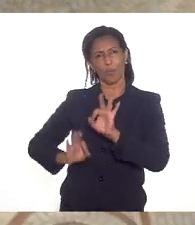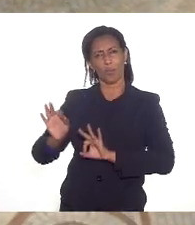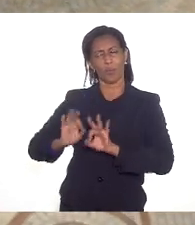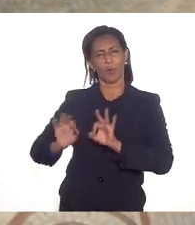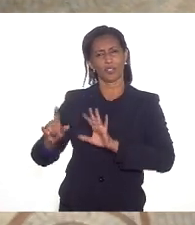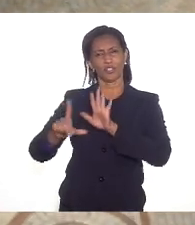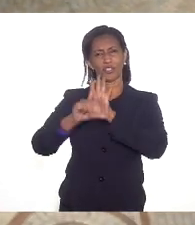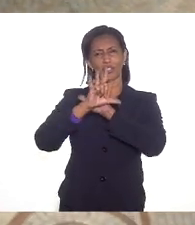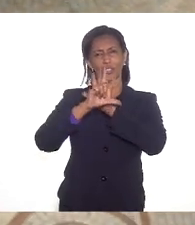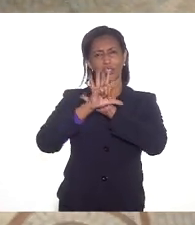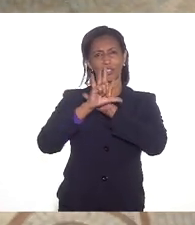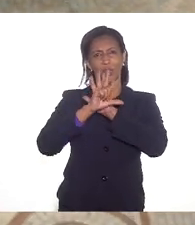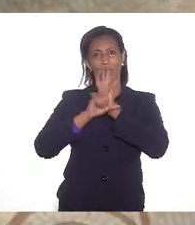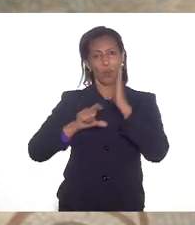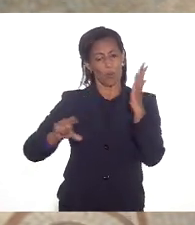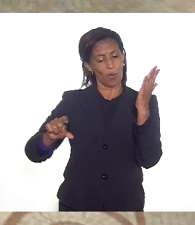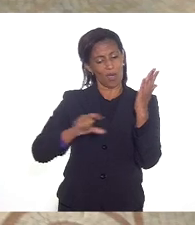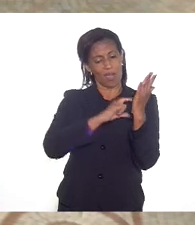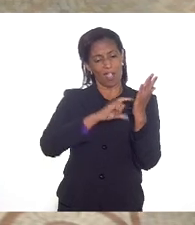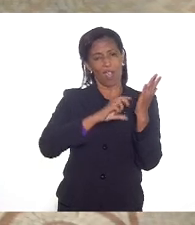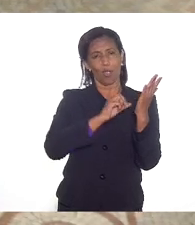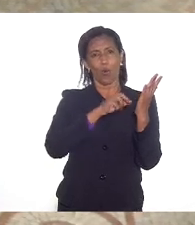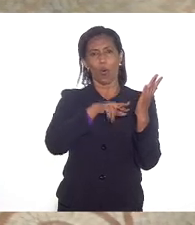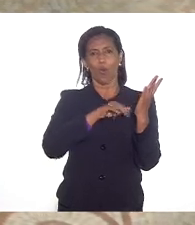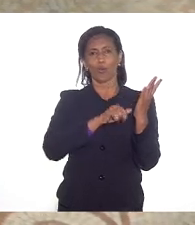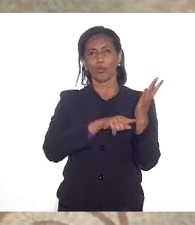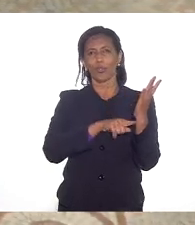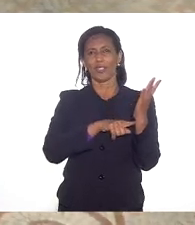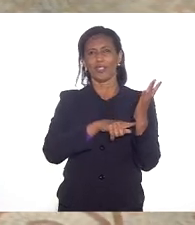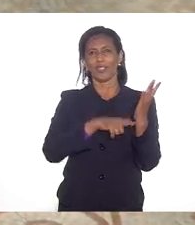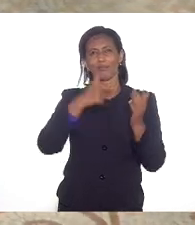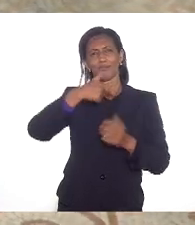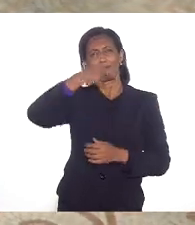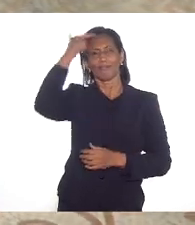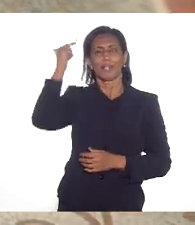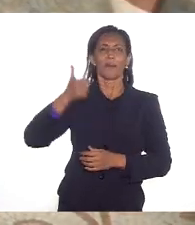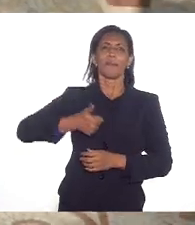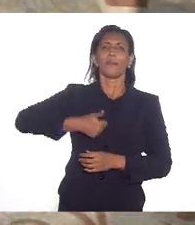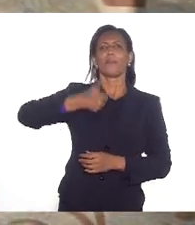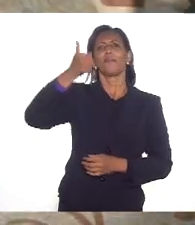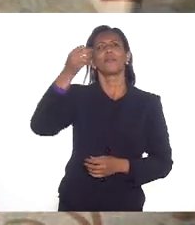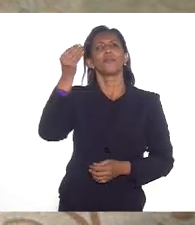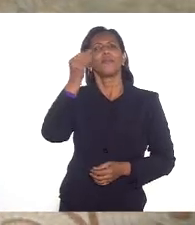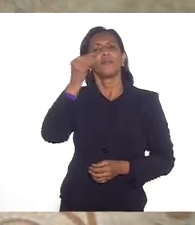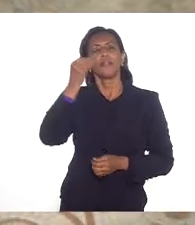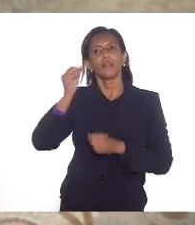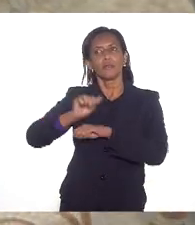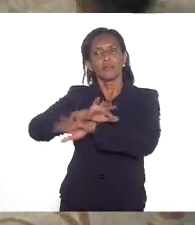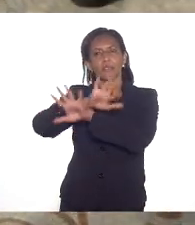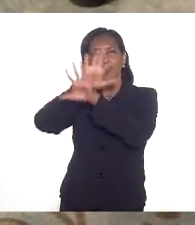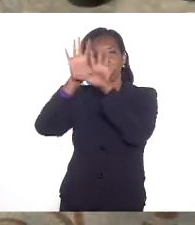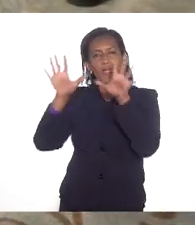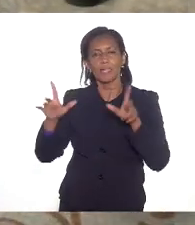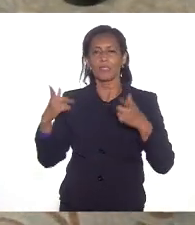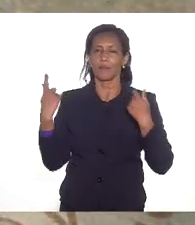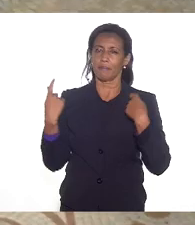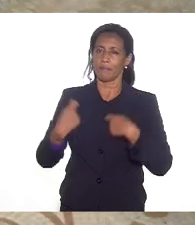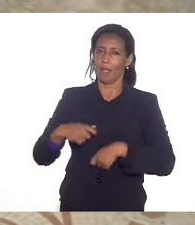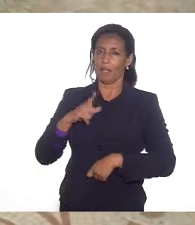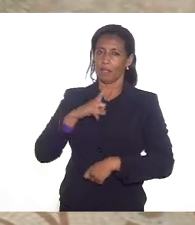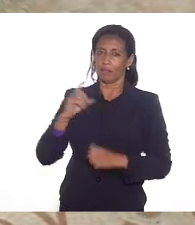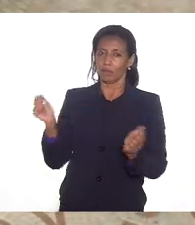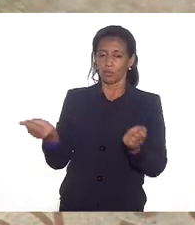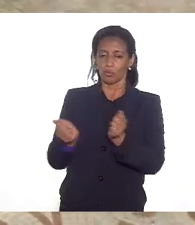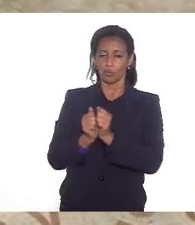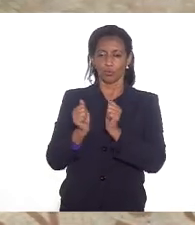com a com outra linha do deputado Luiz Paulo meu primeiro projeto sobre transparência tinha que ter